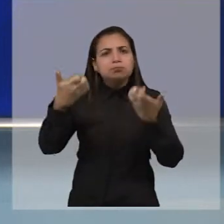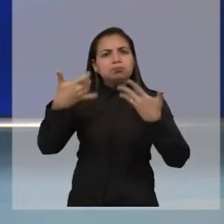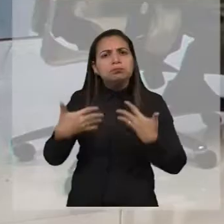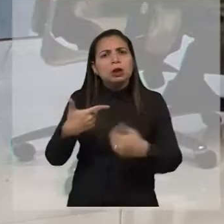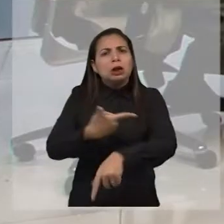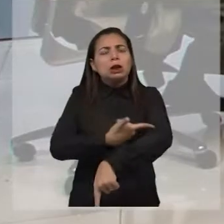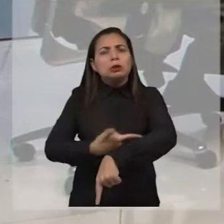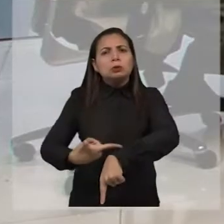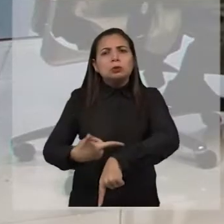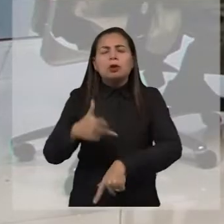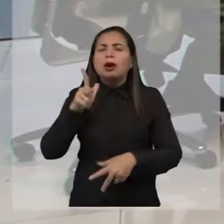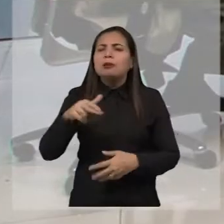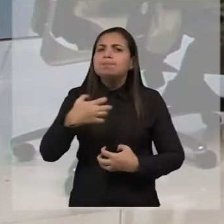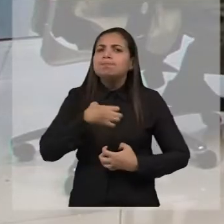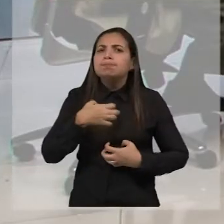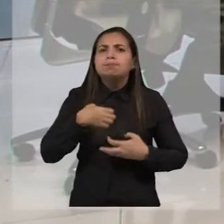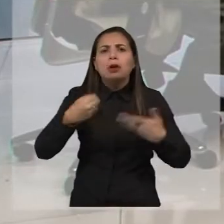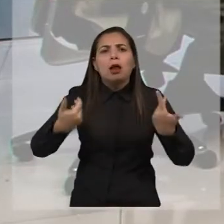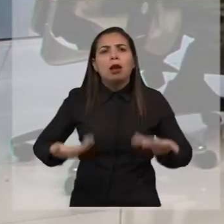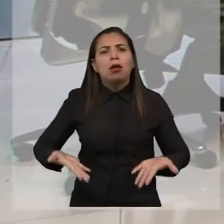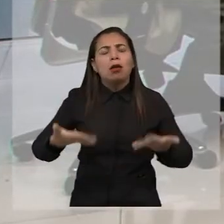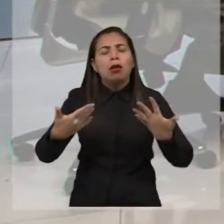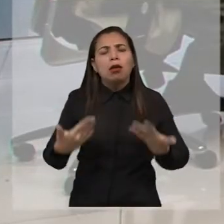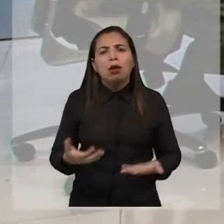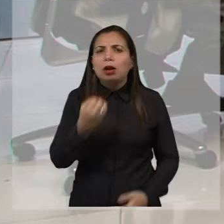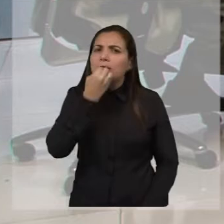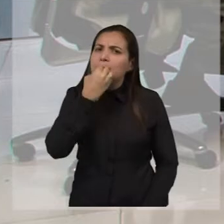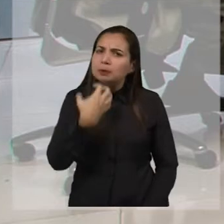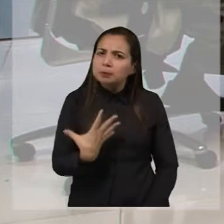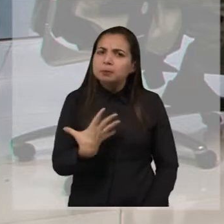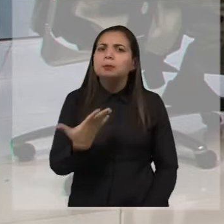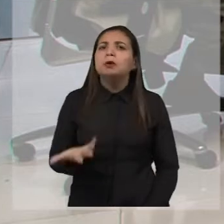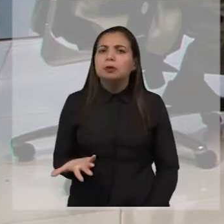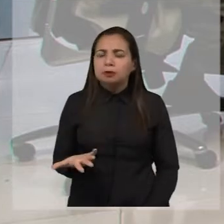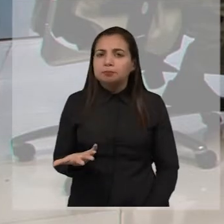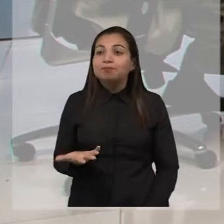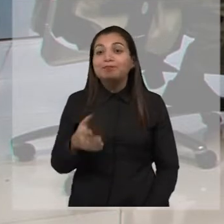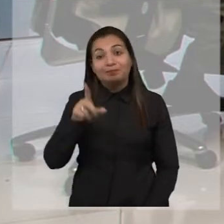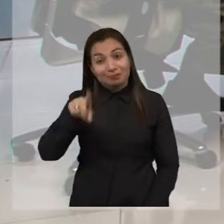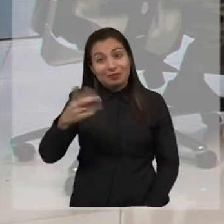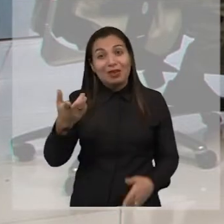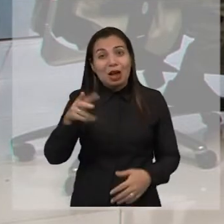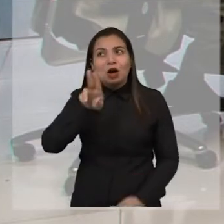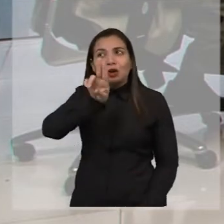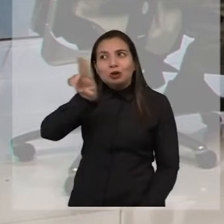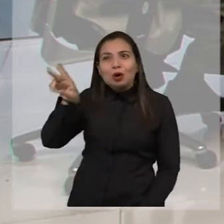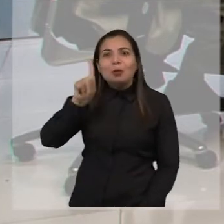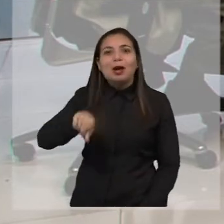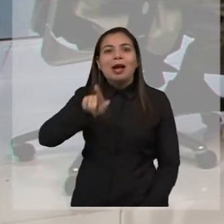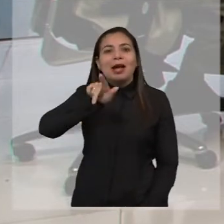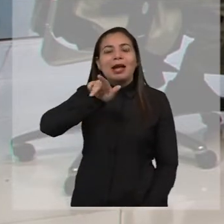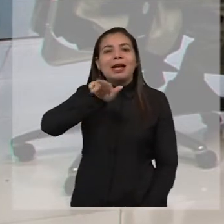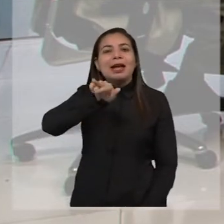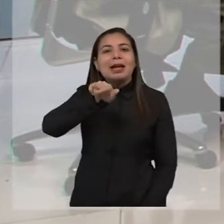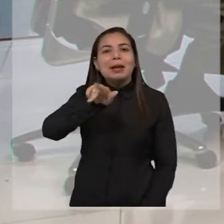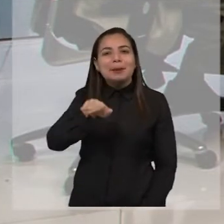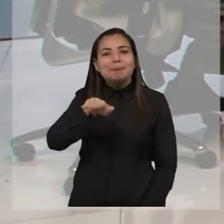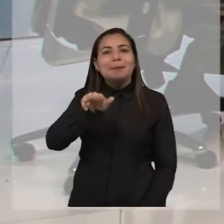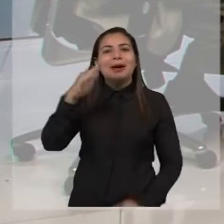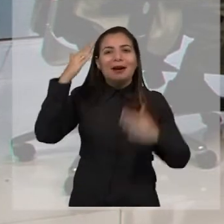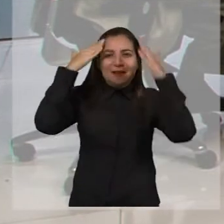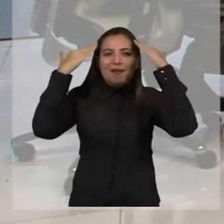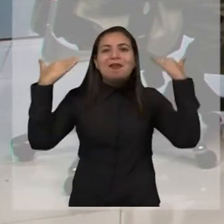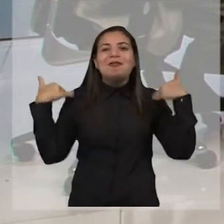E aí eu volto ao meu argumento. O nome do presídio é o nome de uma freira, de uma mulher e de uma freira. Os outros geralmente são conhecidos pela sigla,